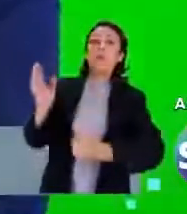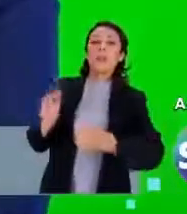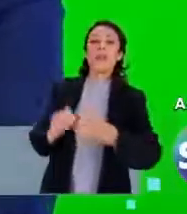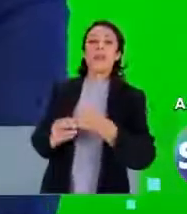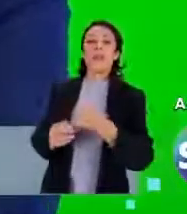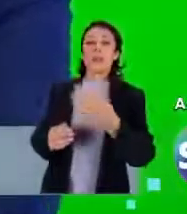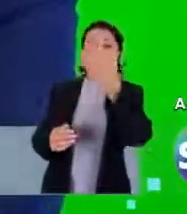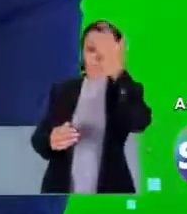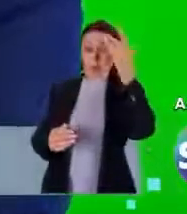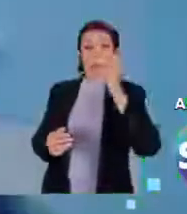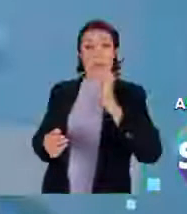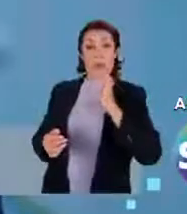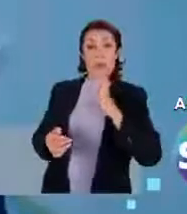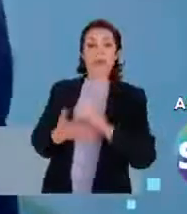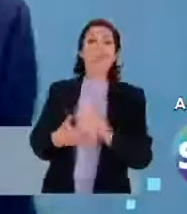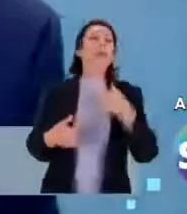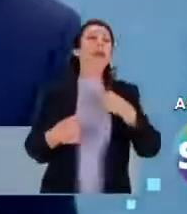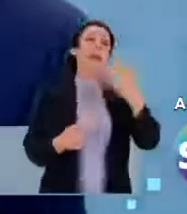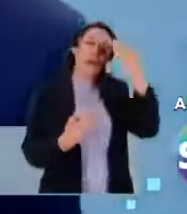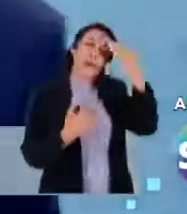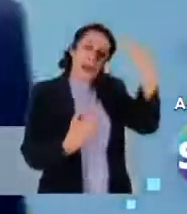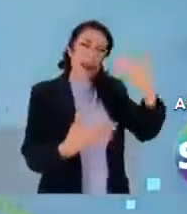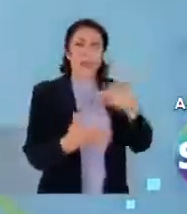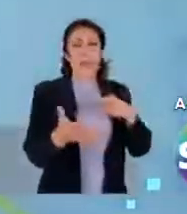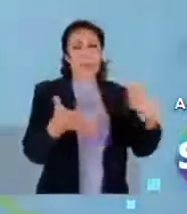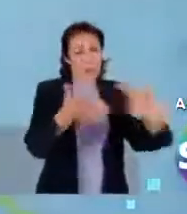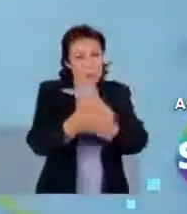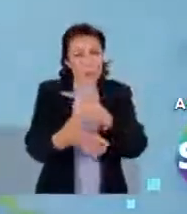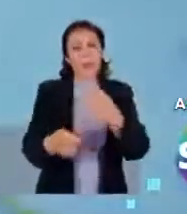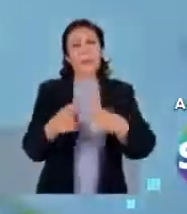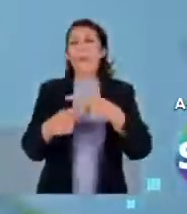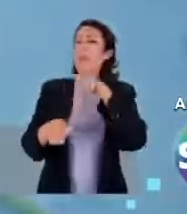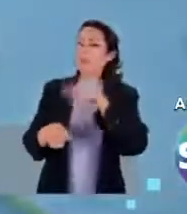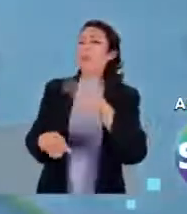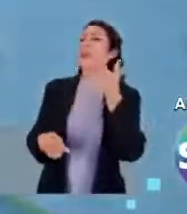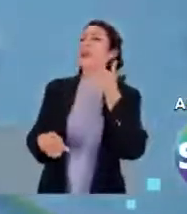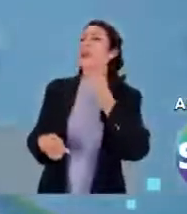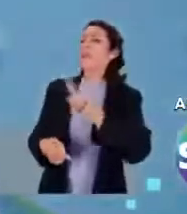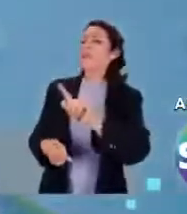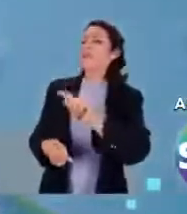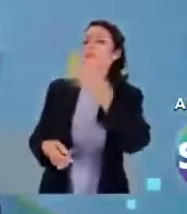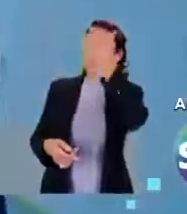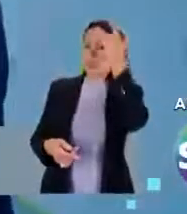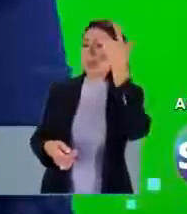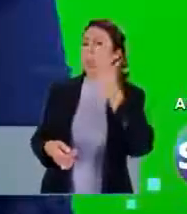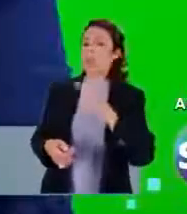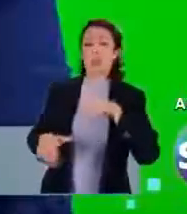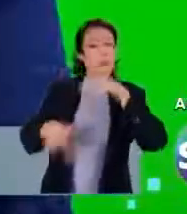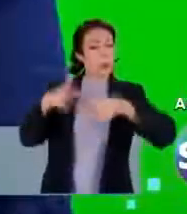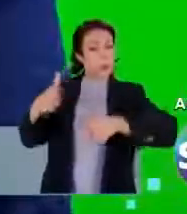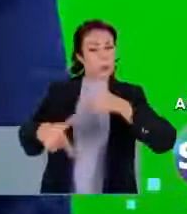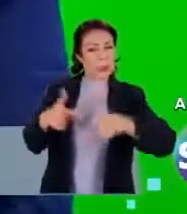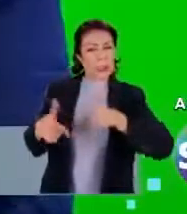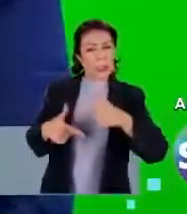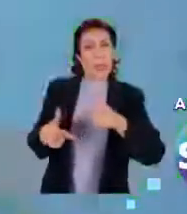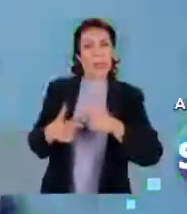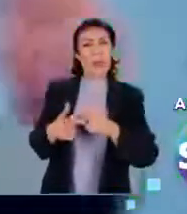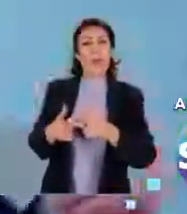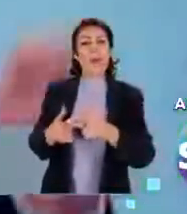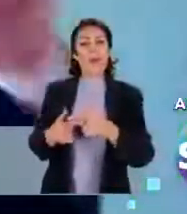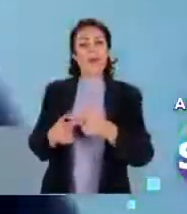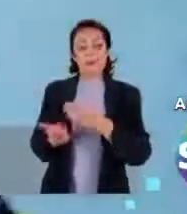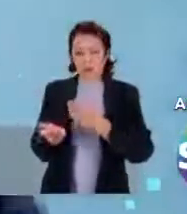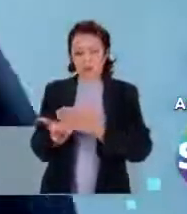fortunas sou muito a favor eu te agradeço essa pergunta Ratinho porque você é um homem que ganhou a vida trabalhando honestamente e eu tenho muito respeito